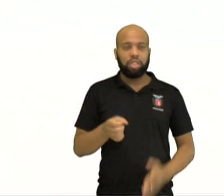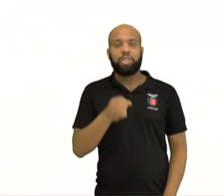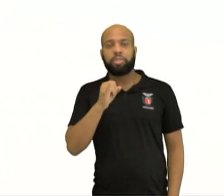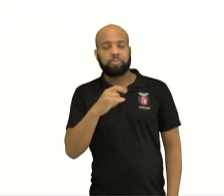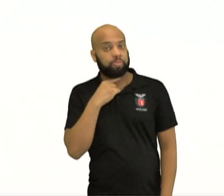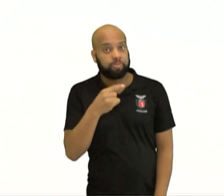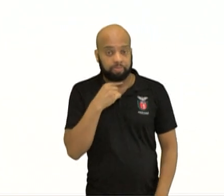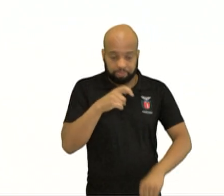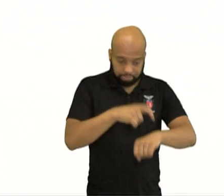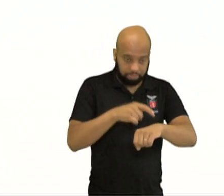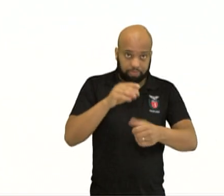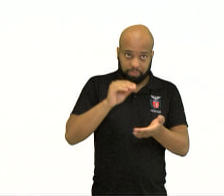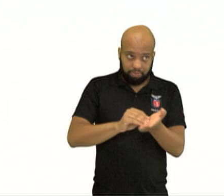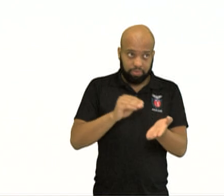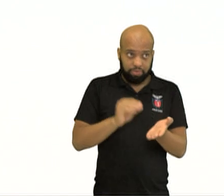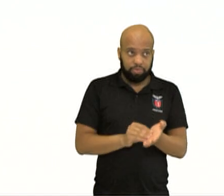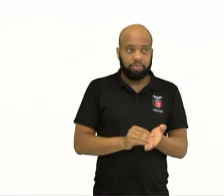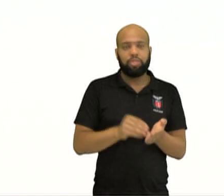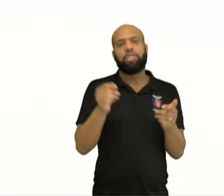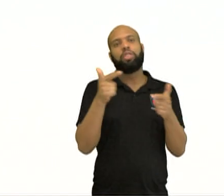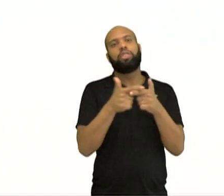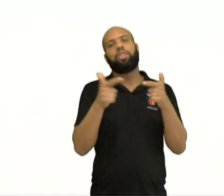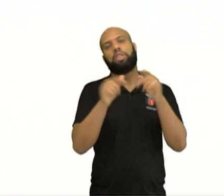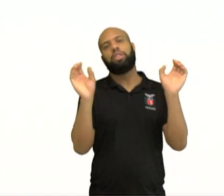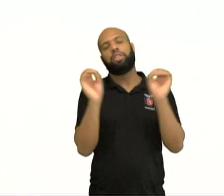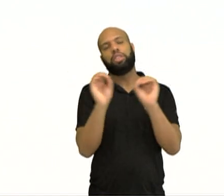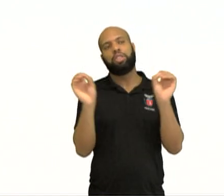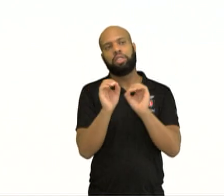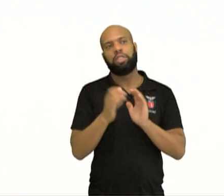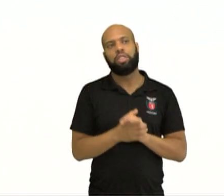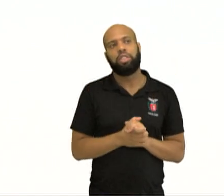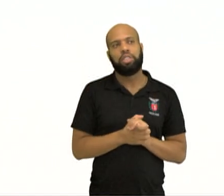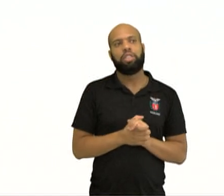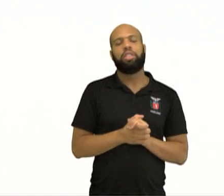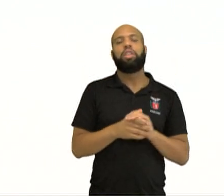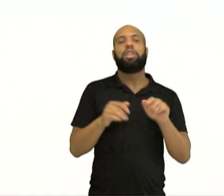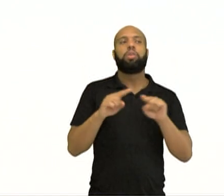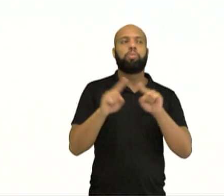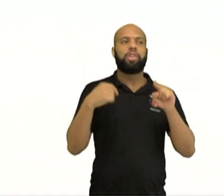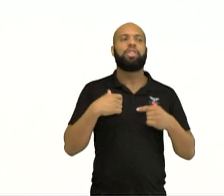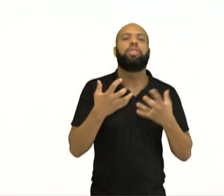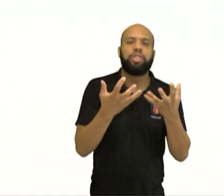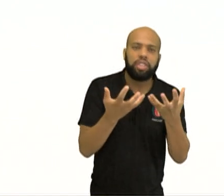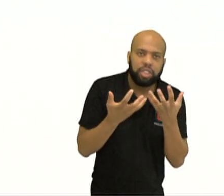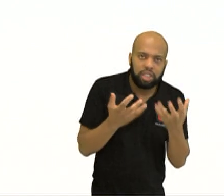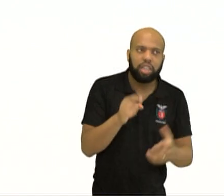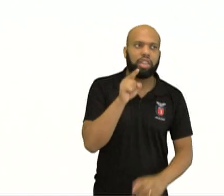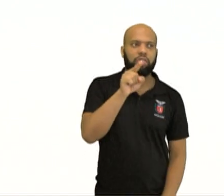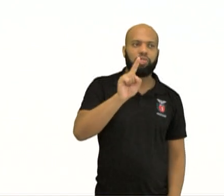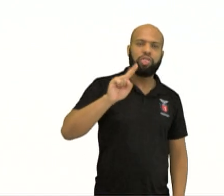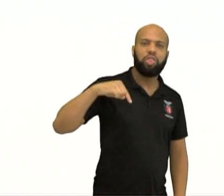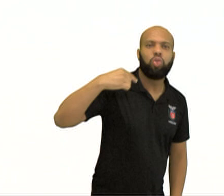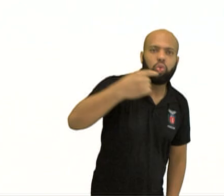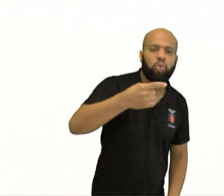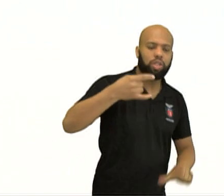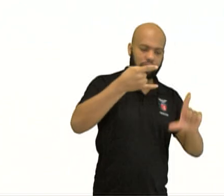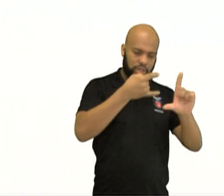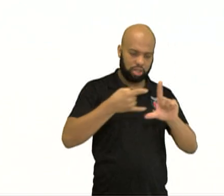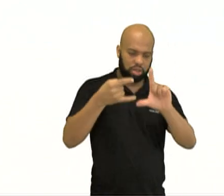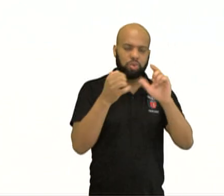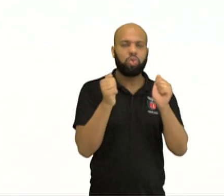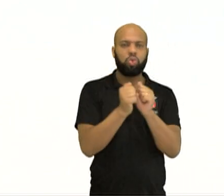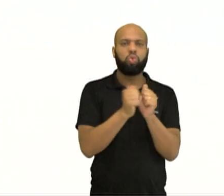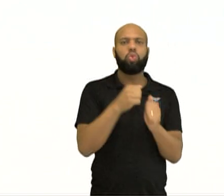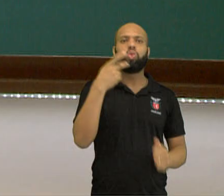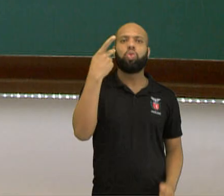não termine, né? Não tem problema, tá? Aí eu gostaria que no próximo Meet com o seu